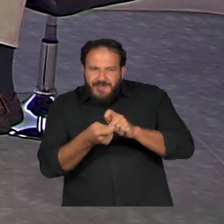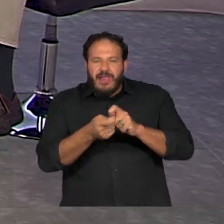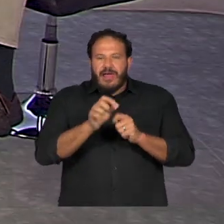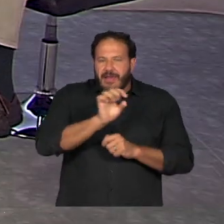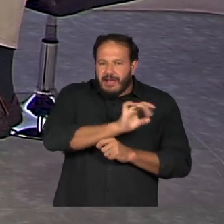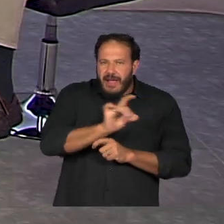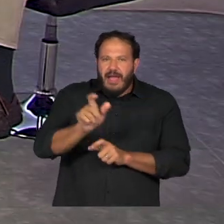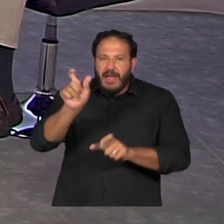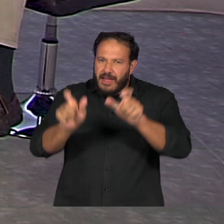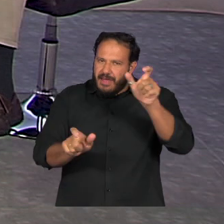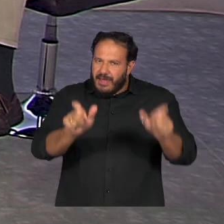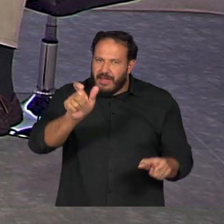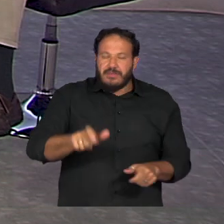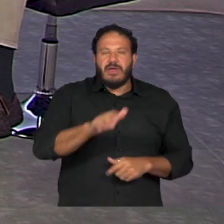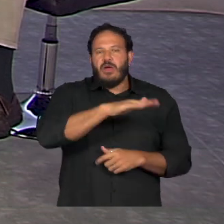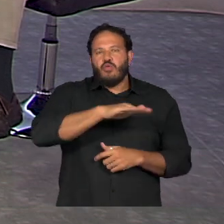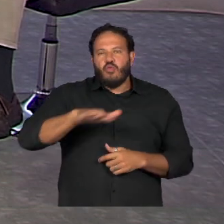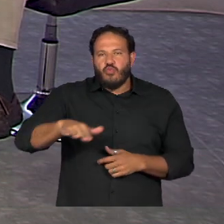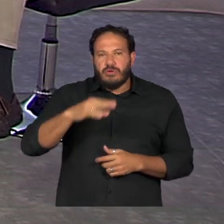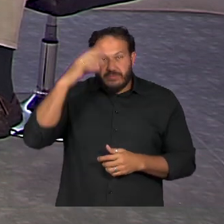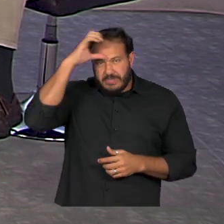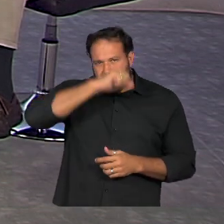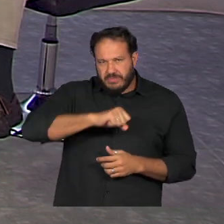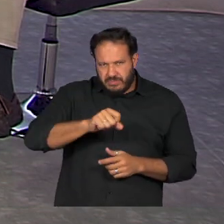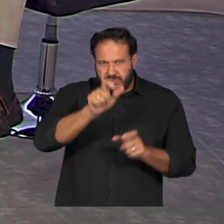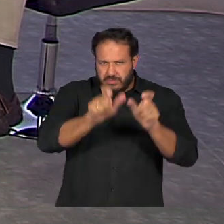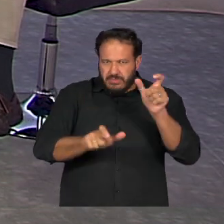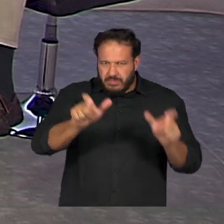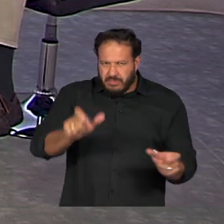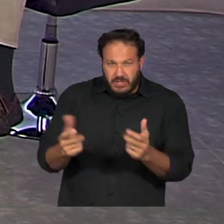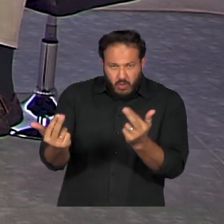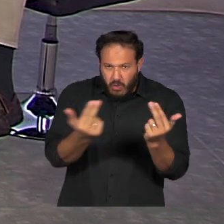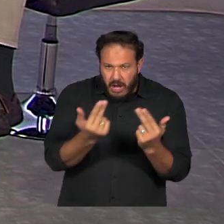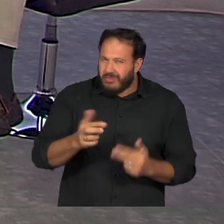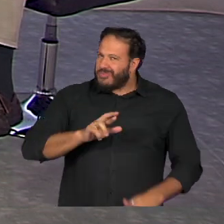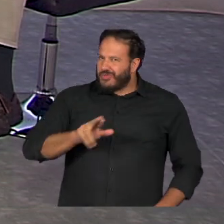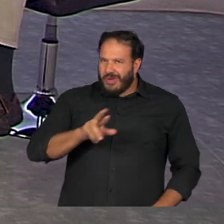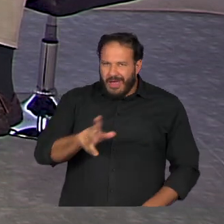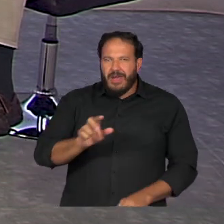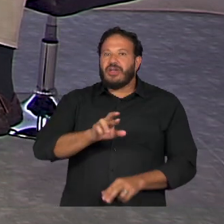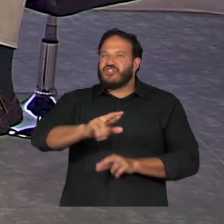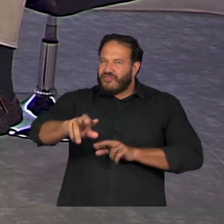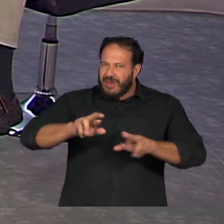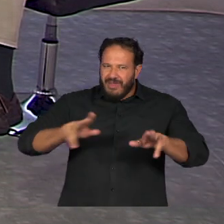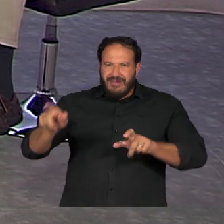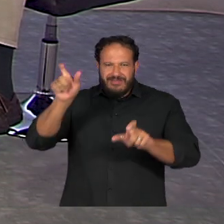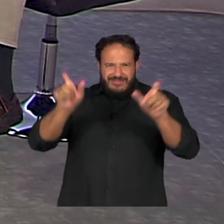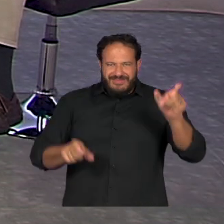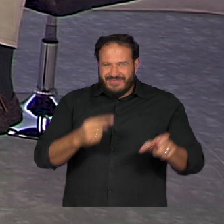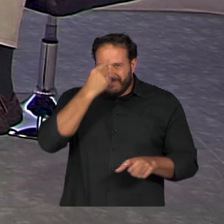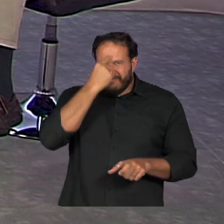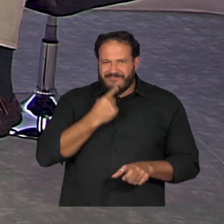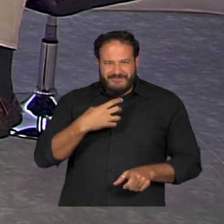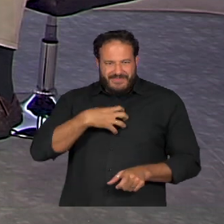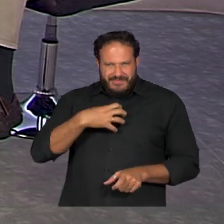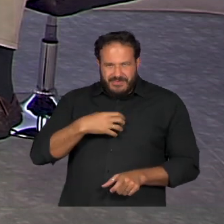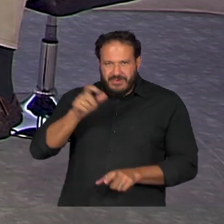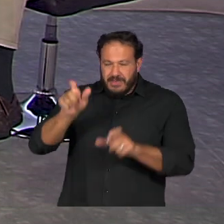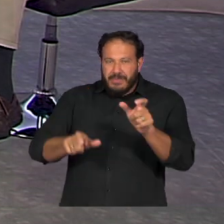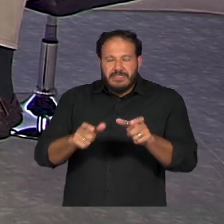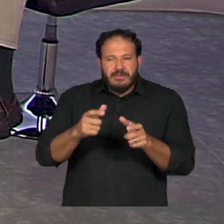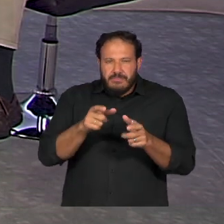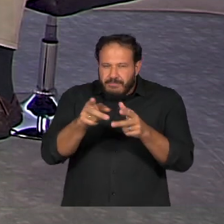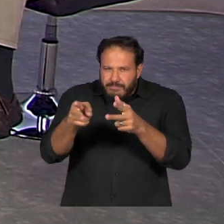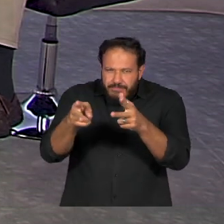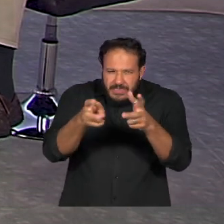aluno ao seu real estágio de conhecimento e em função daquele estágio de conhecimento é